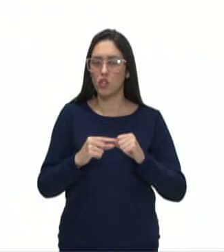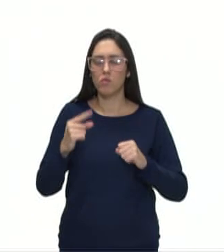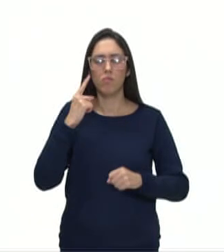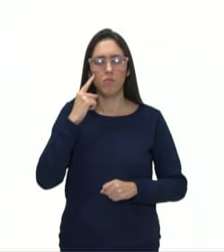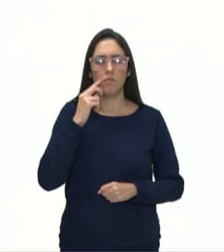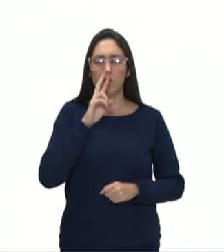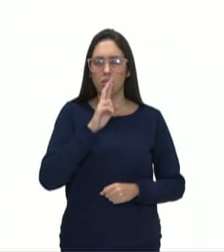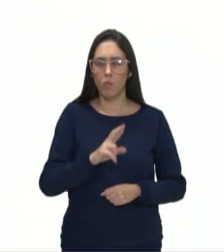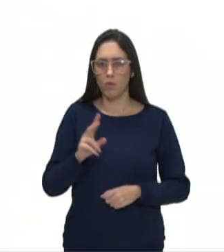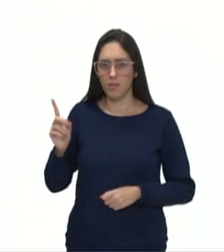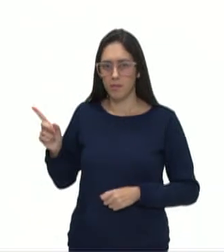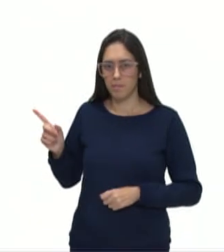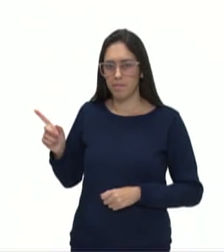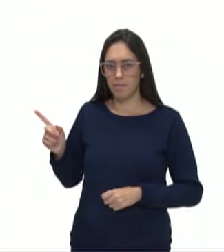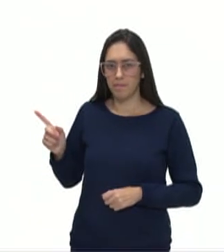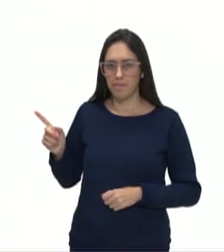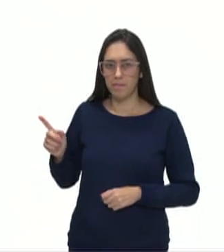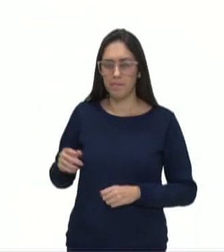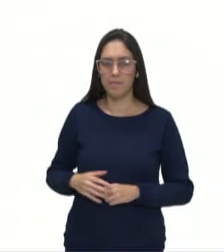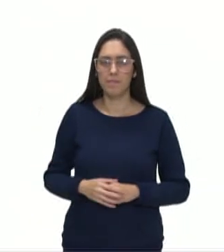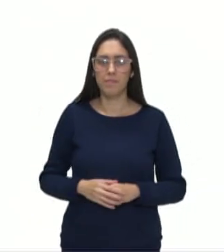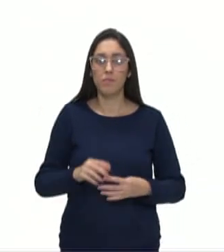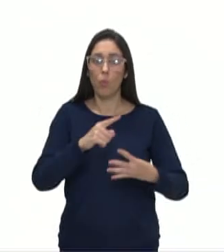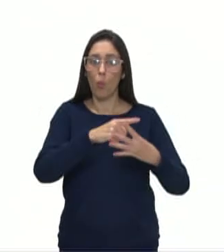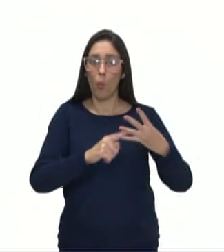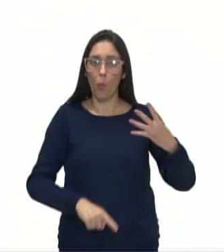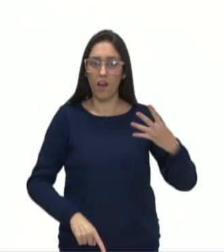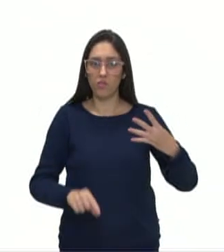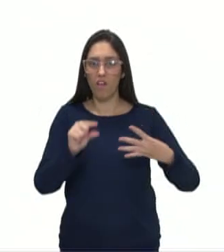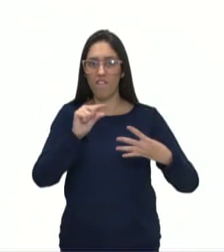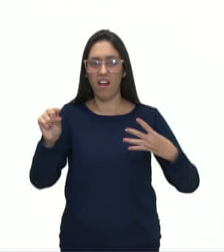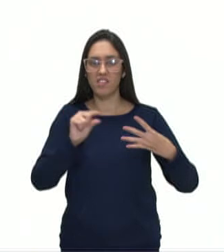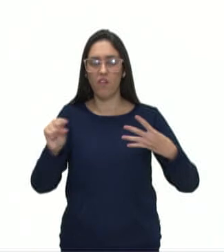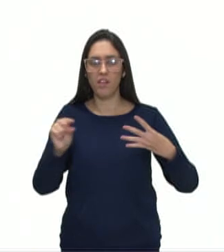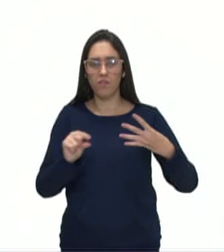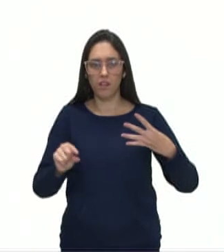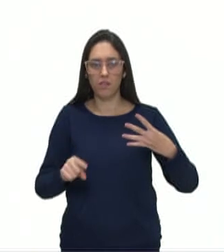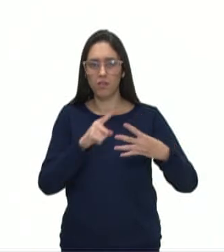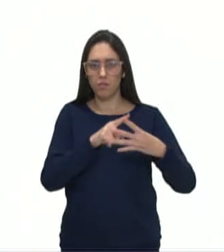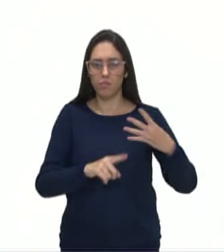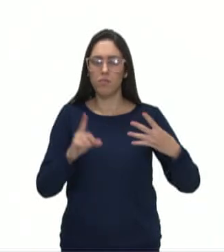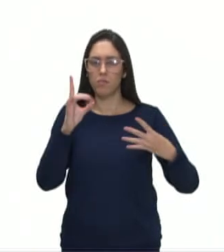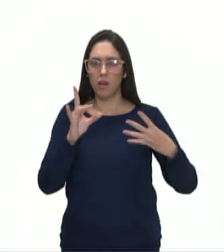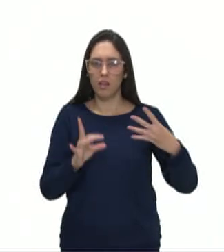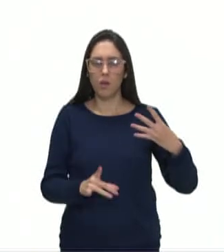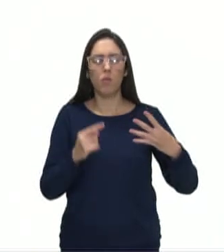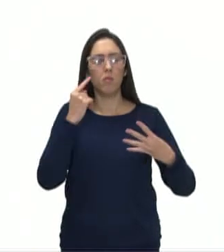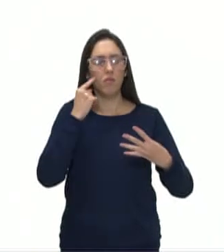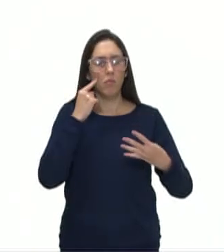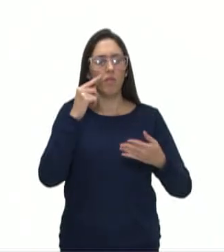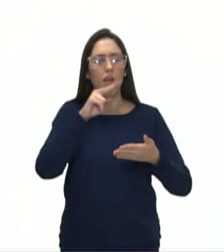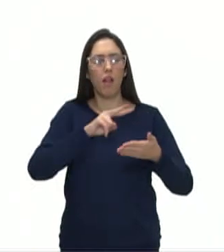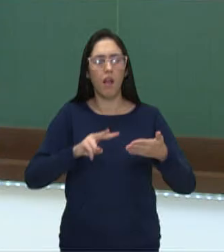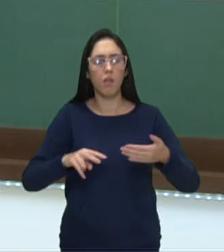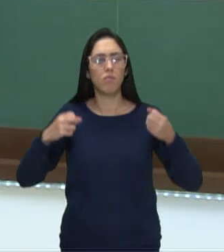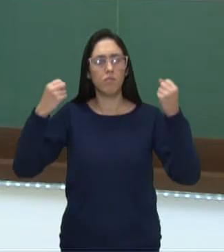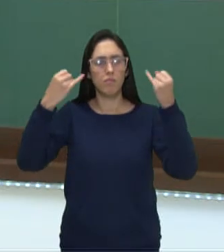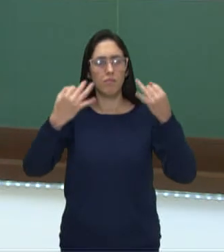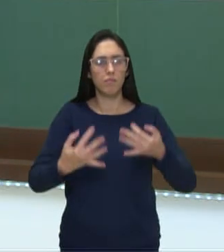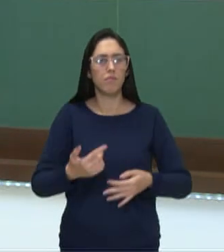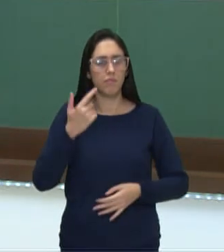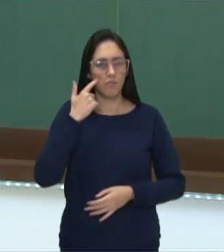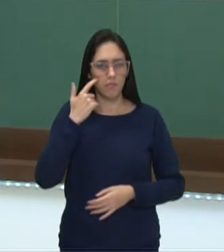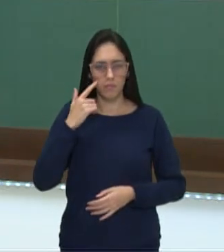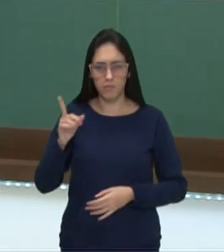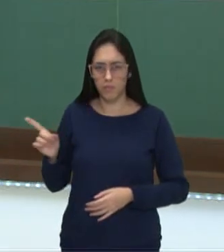respostas. 4 frases, tá? Vamos fazer cada uma, a leitura e depois a gente retoma